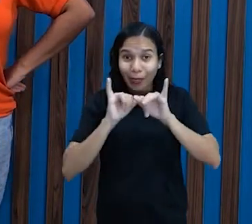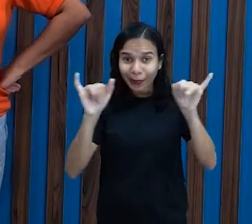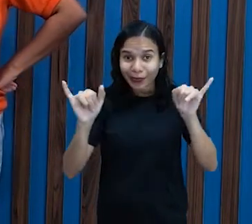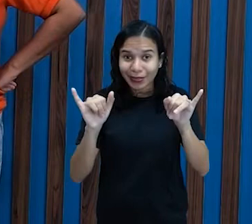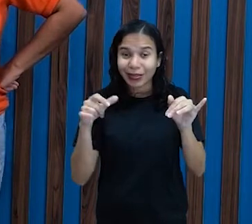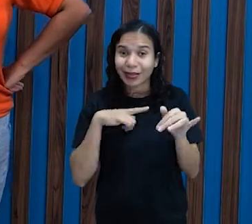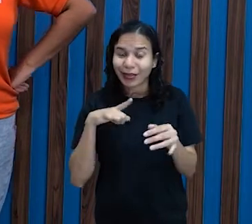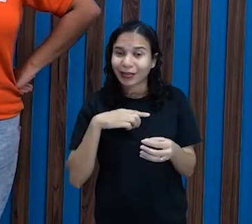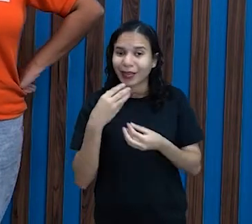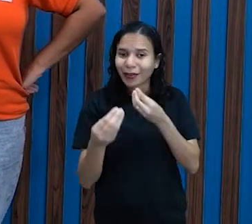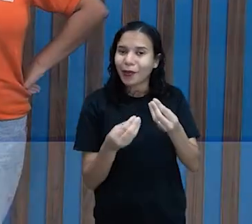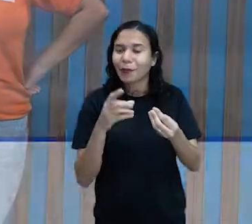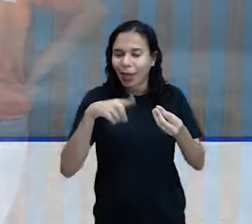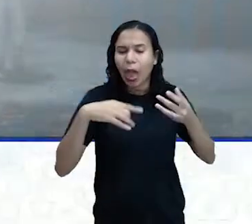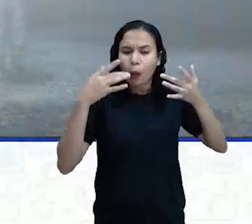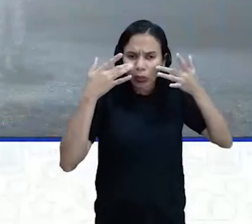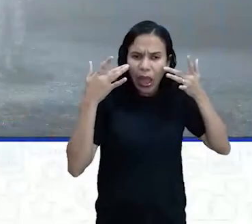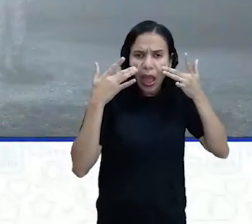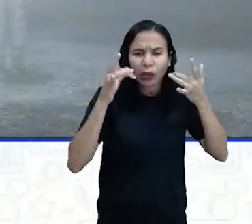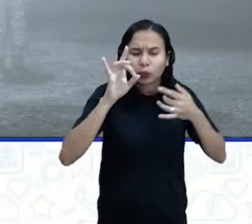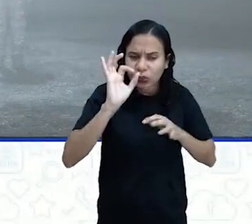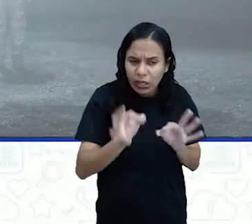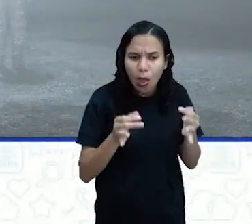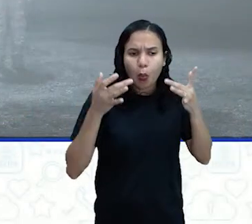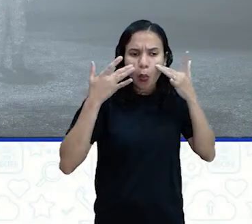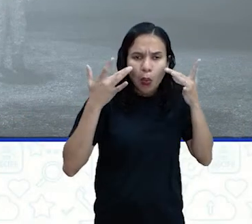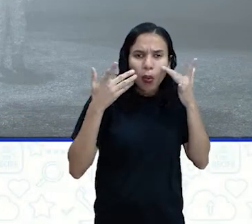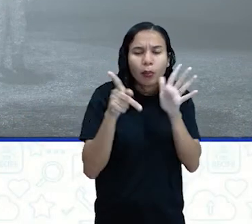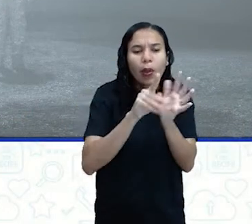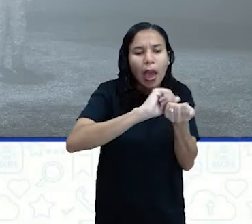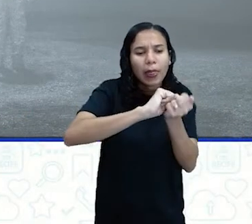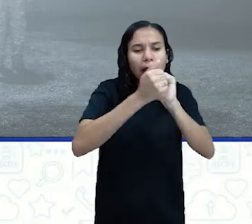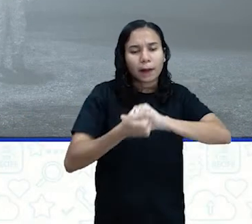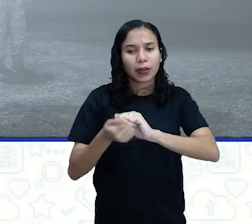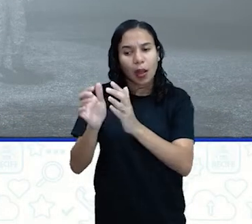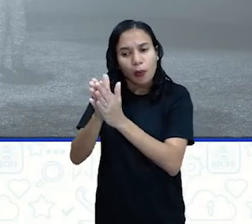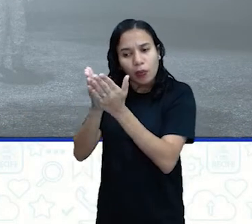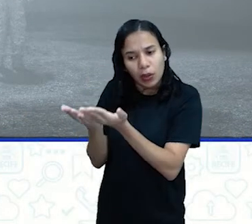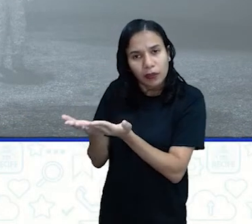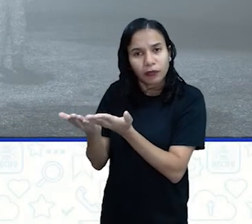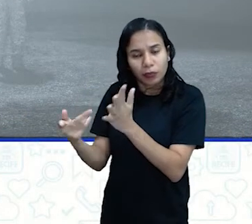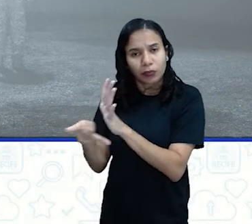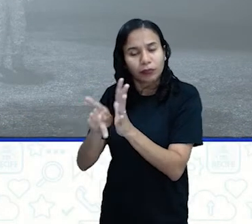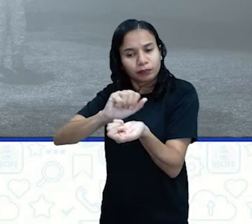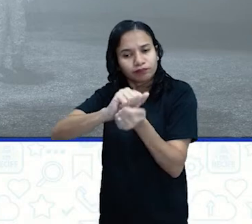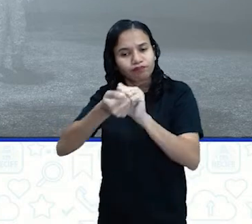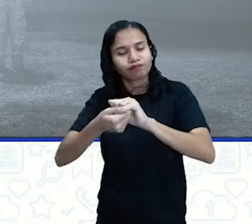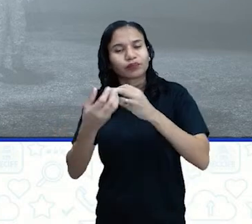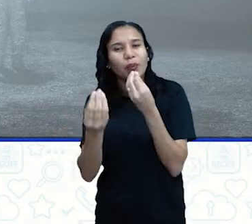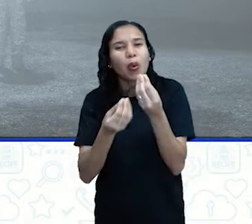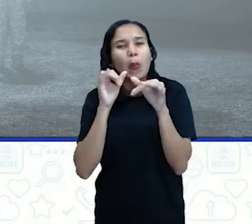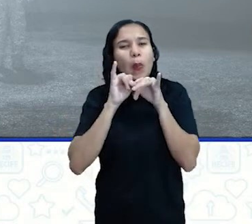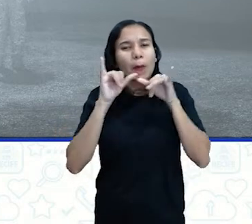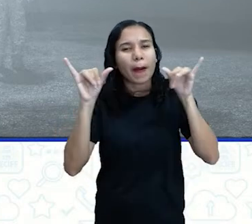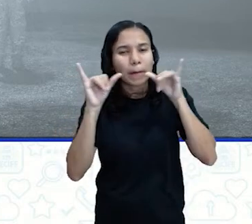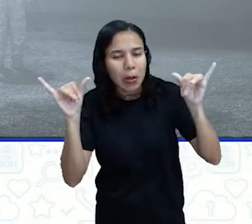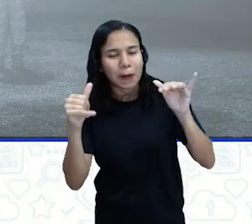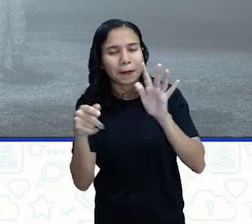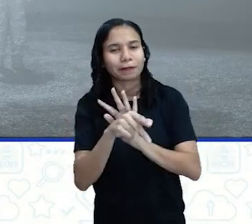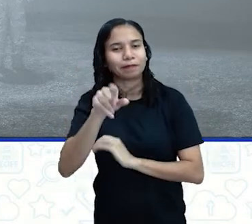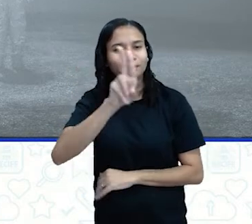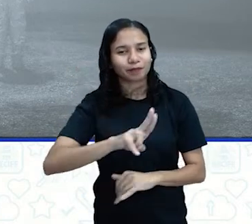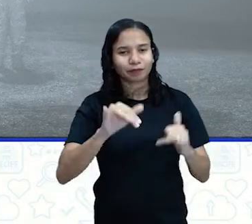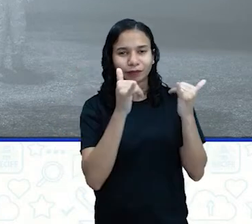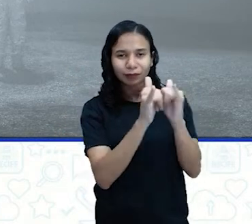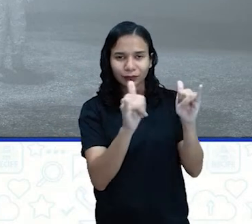embora fosse uma dramatização de um livro, e estava em um formato de notícia, e essa notícia fora vinculada